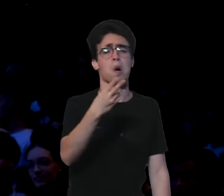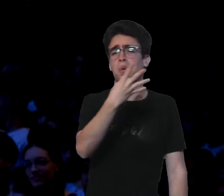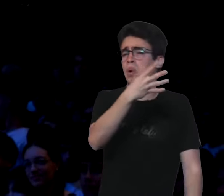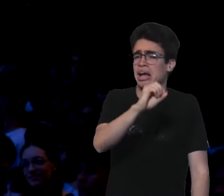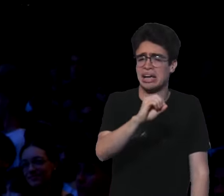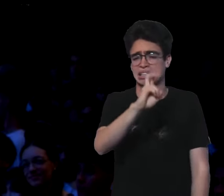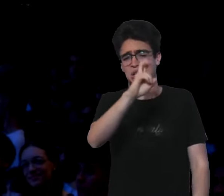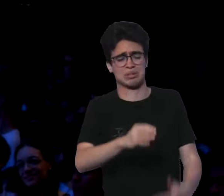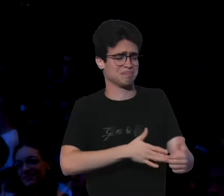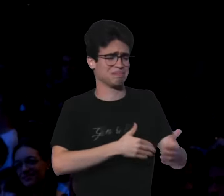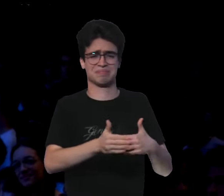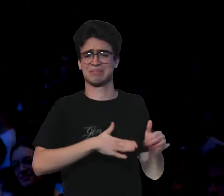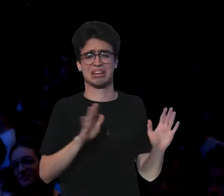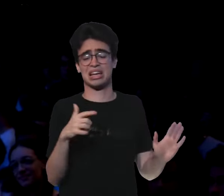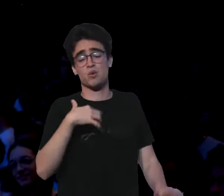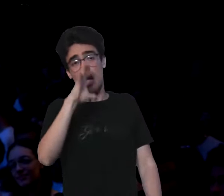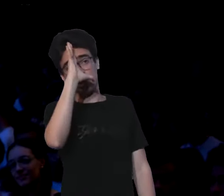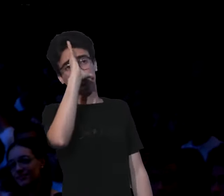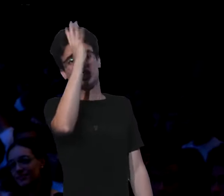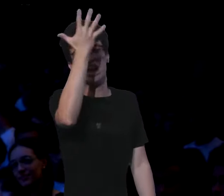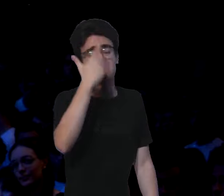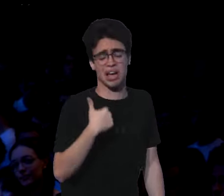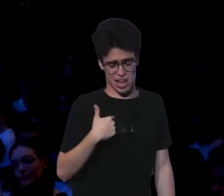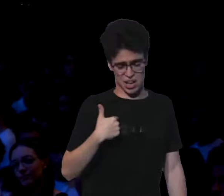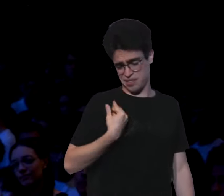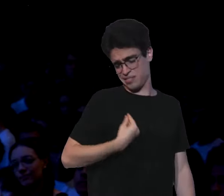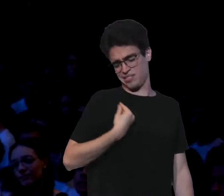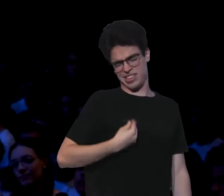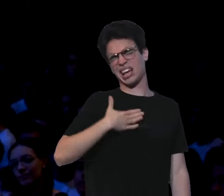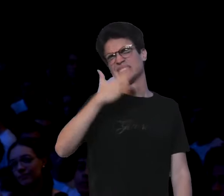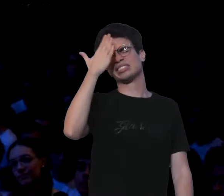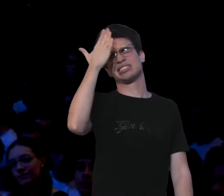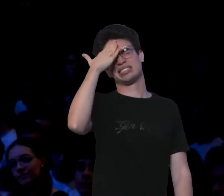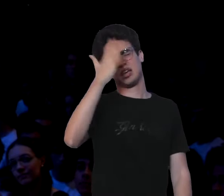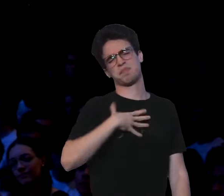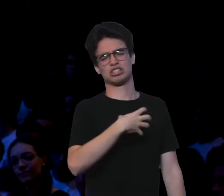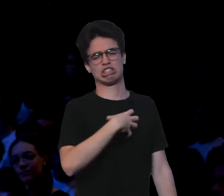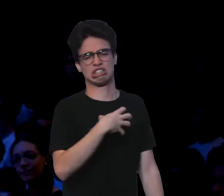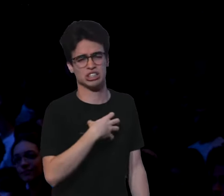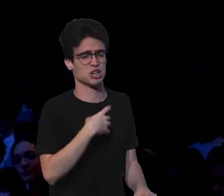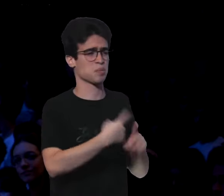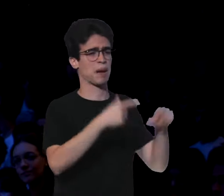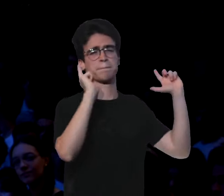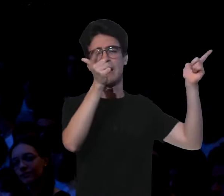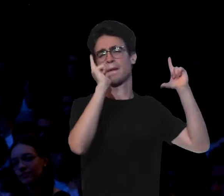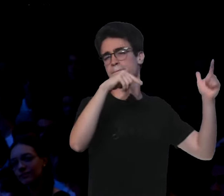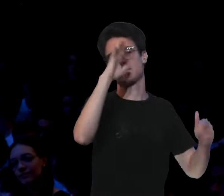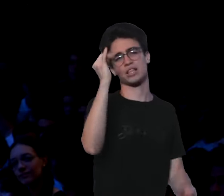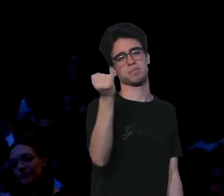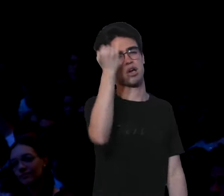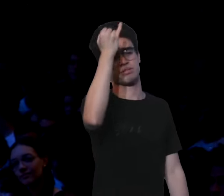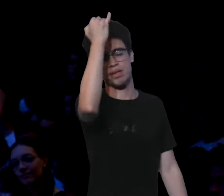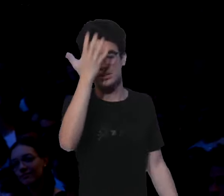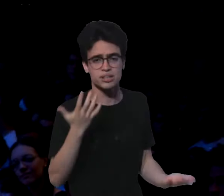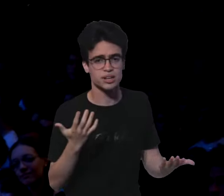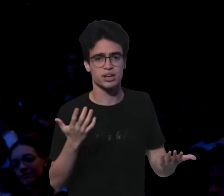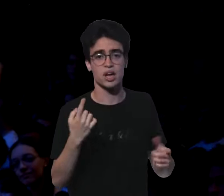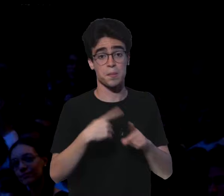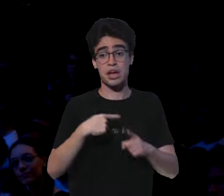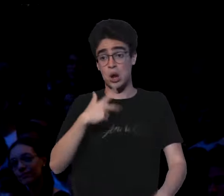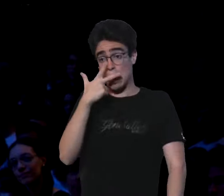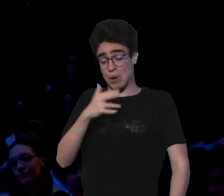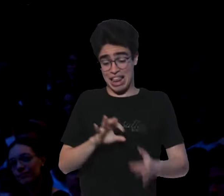anos, achamos que nós sabemos viver a vida do nosso jeito, afinal o importante é curtir e ser feliz, a gente acha que